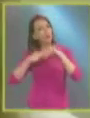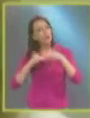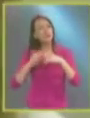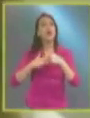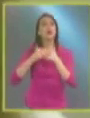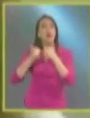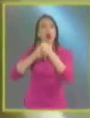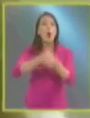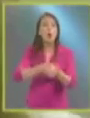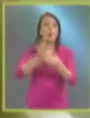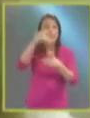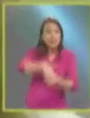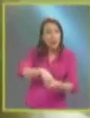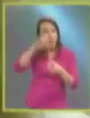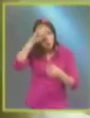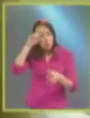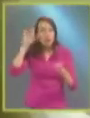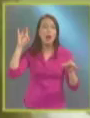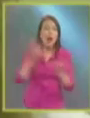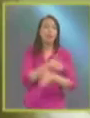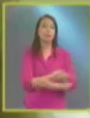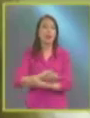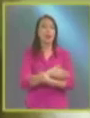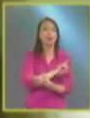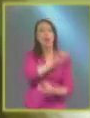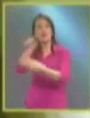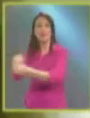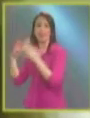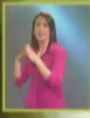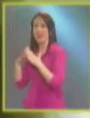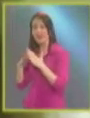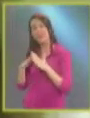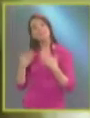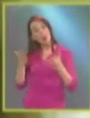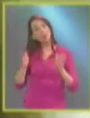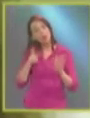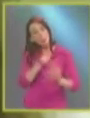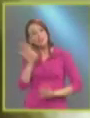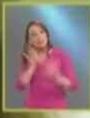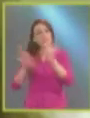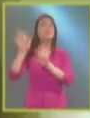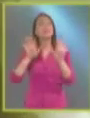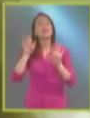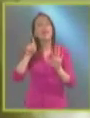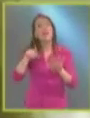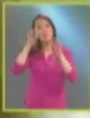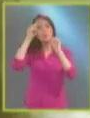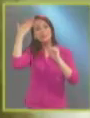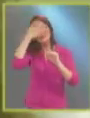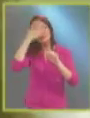na maternidade até a alta hospitalar. Então, a gente conseguiu prevenir muito a cegueira por